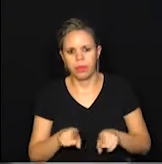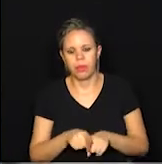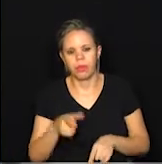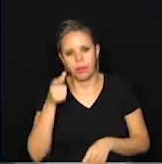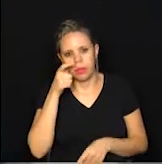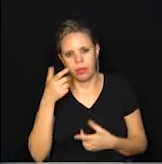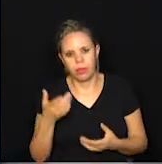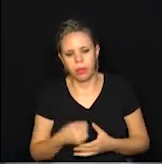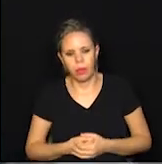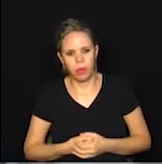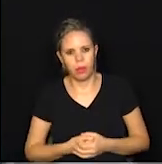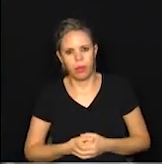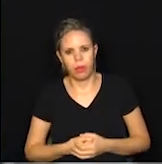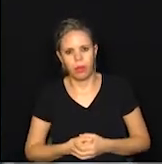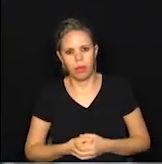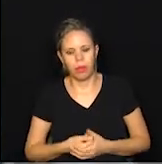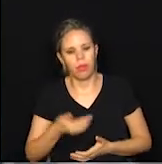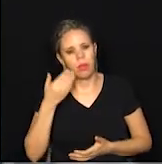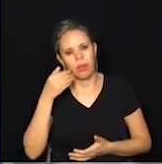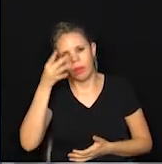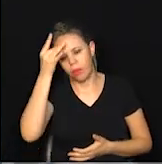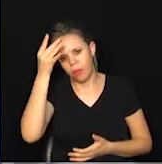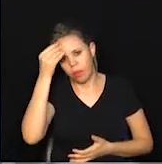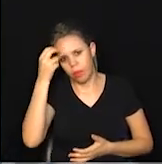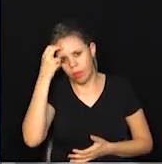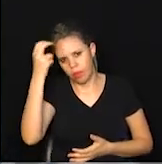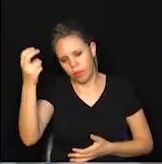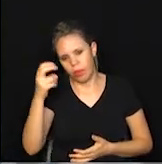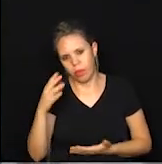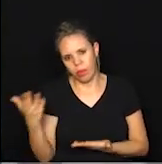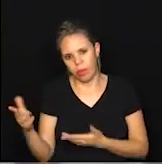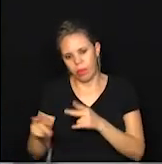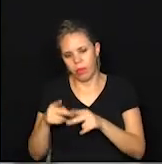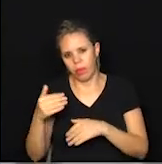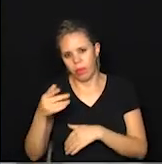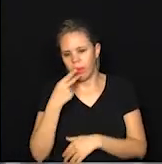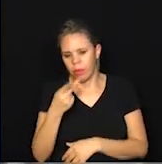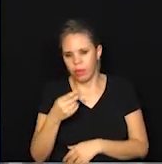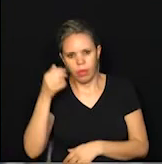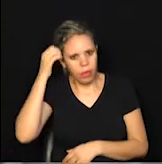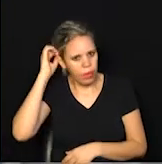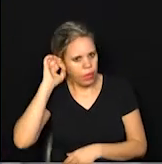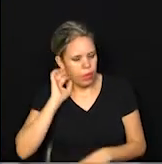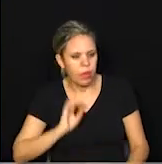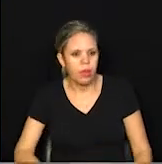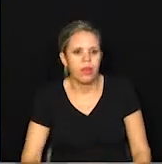ouvinte para beber um pouco na fonte da sabedoria do Eduardo, que deve ser o próximo a falar.